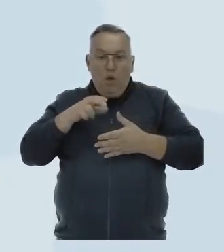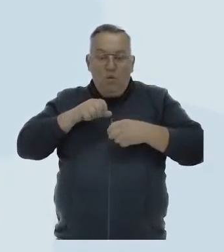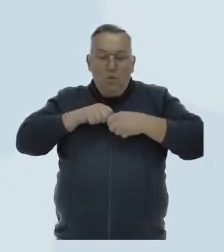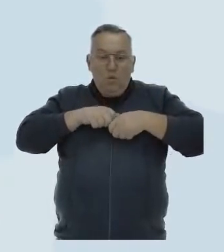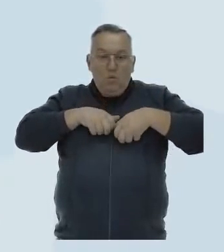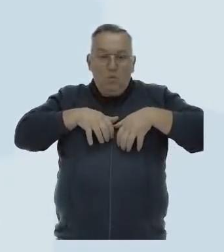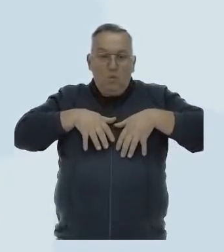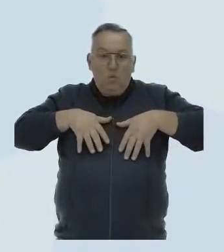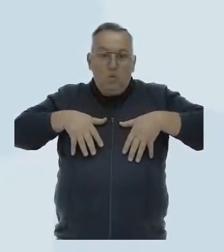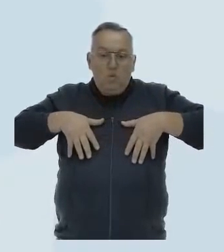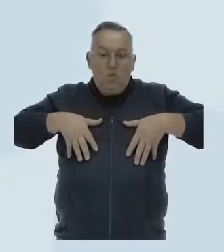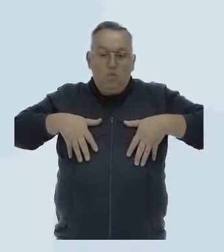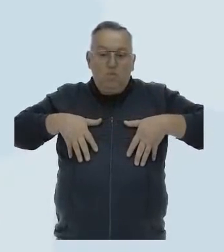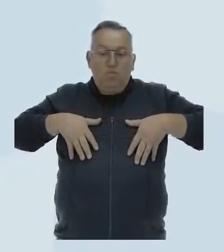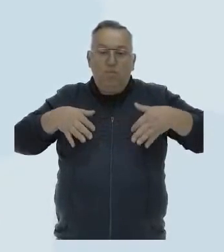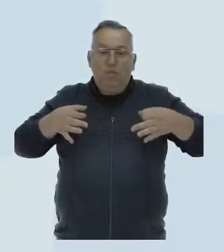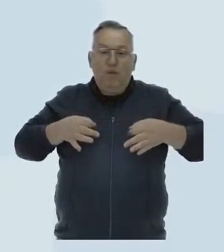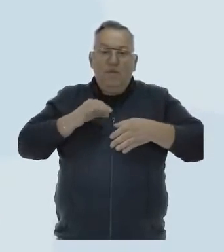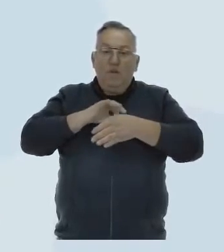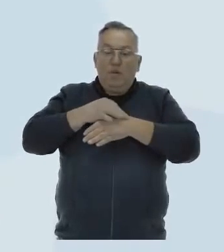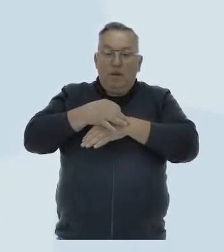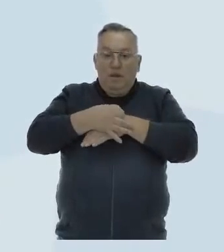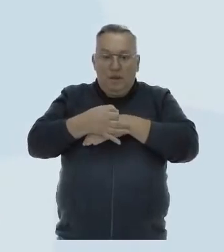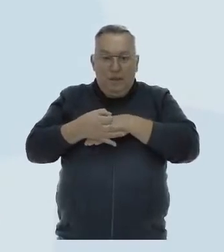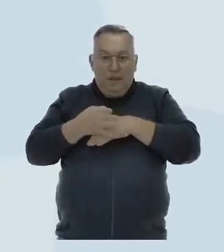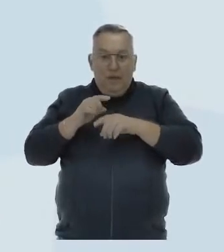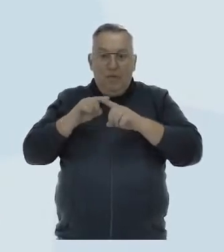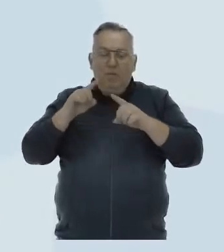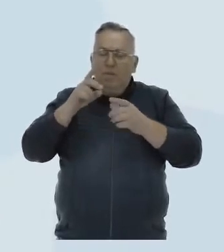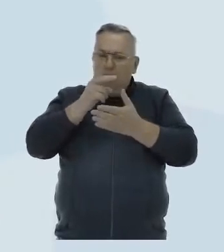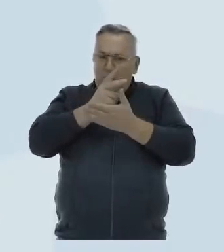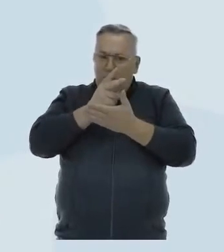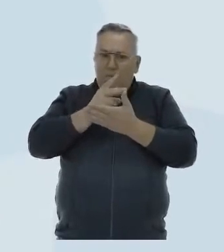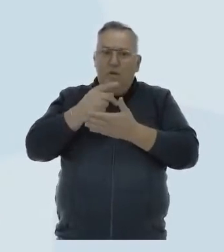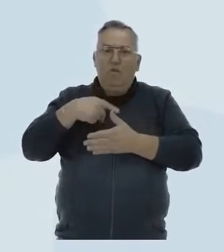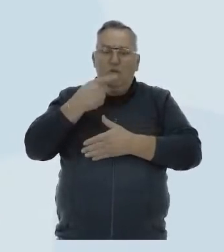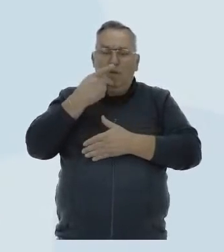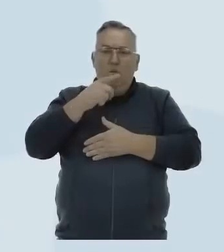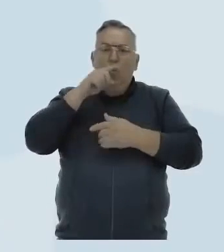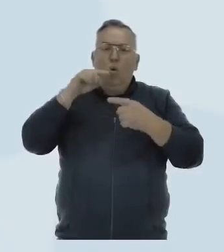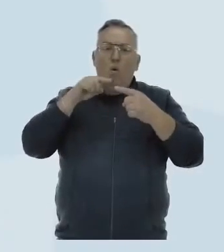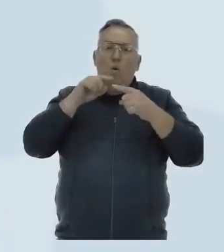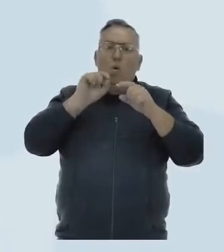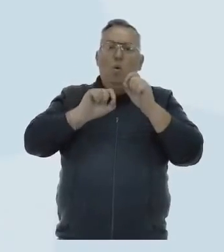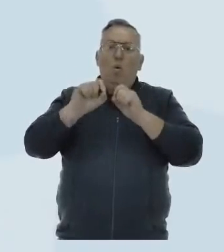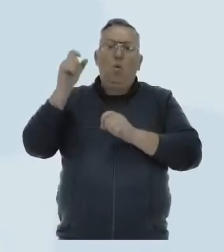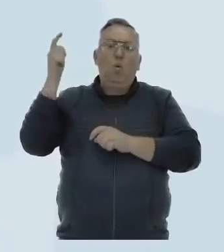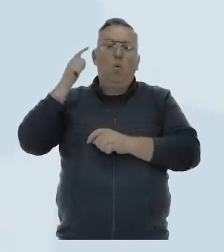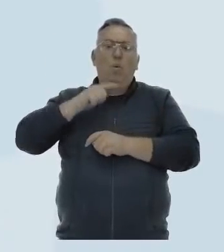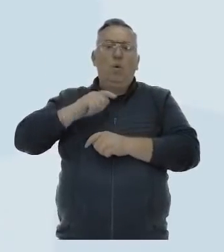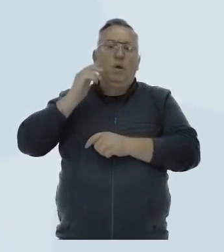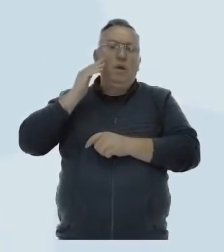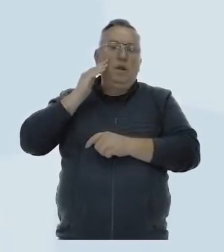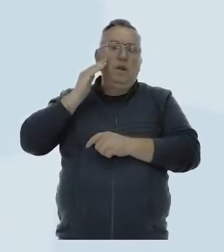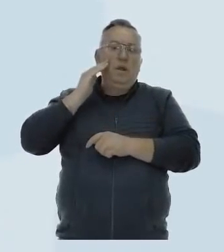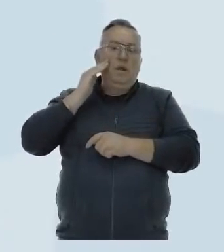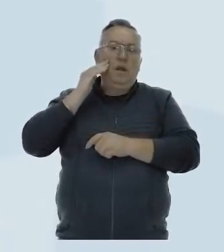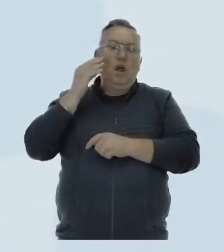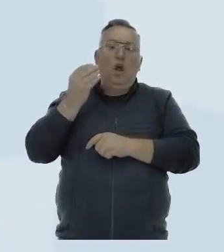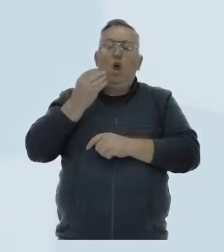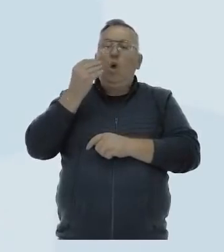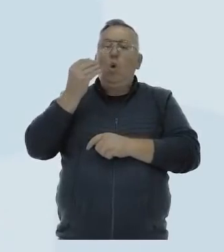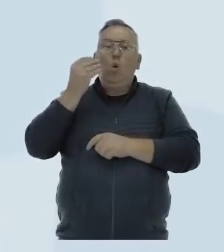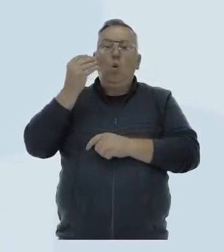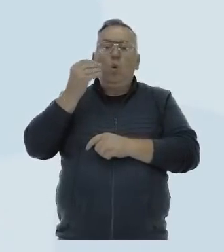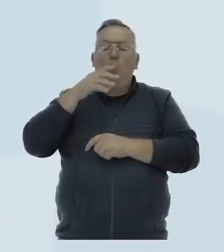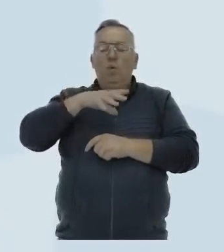e leve célula a célula. Mas lembra que a gente falou que o objetivo é a gente entender como que a